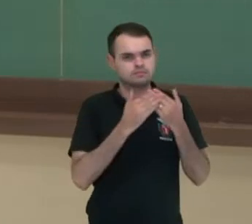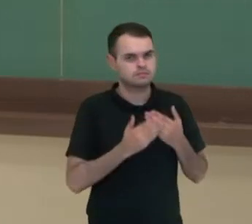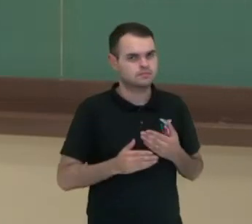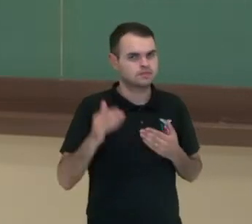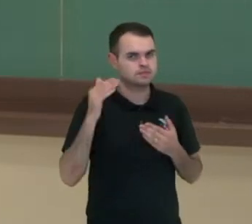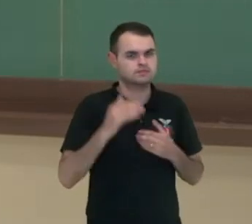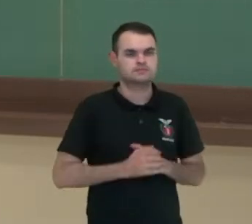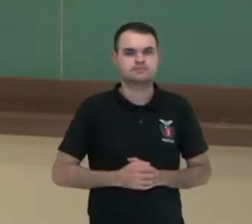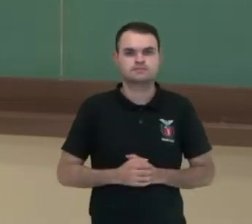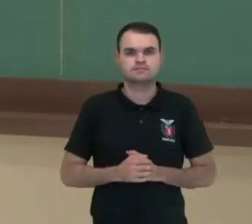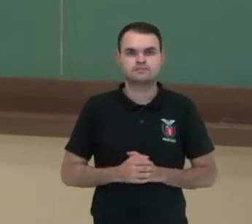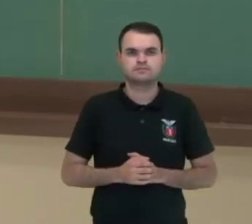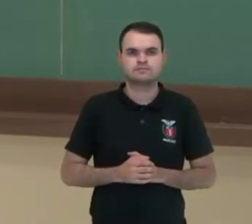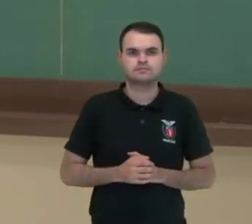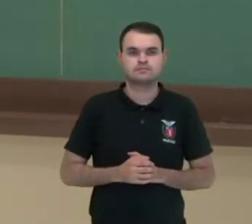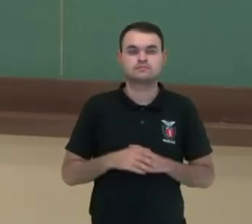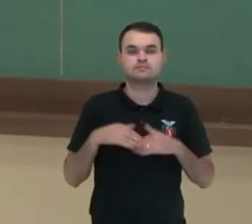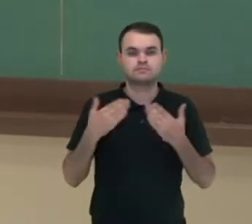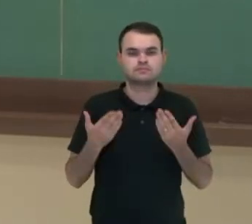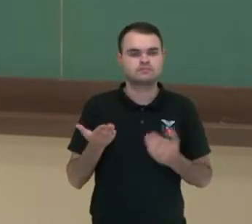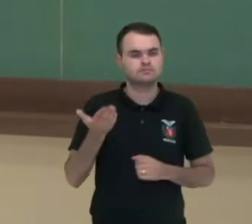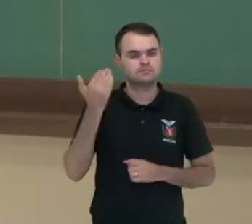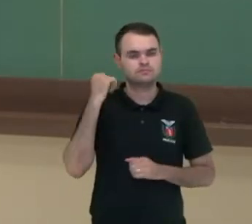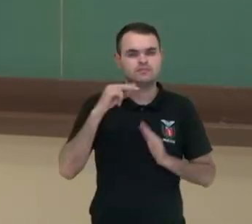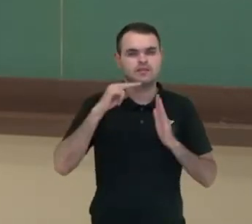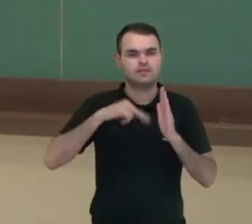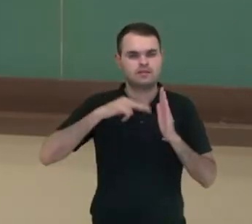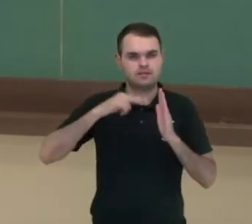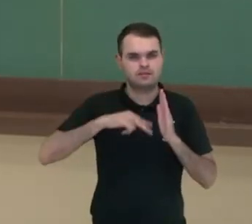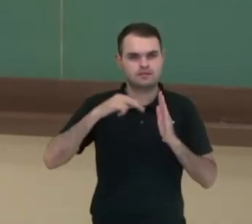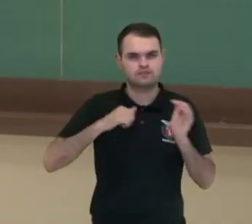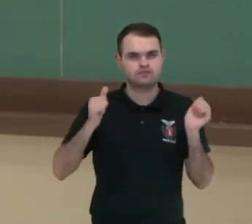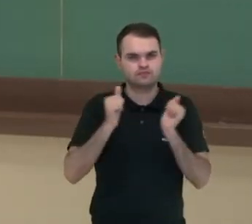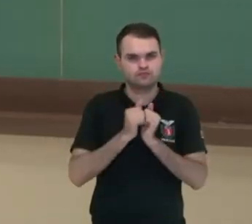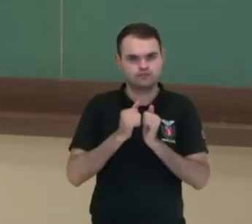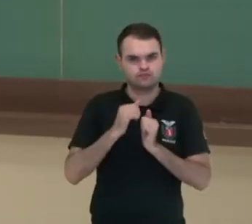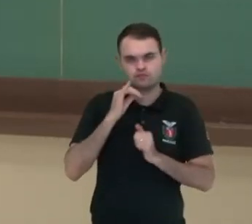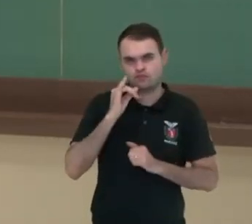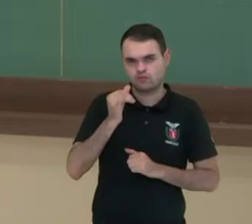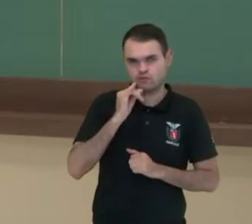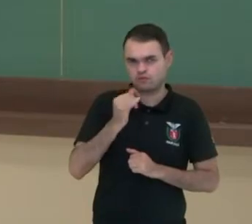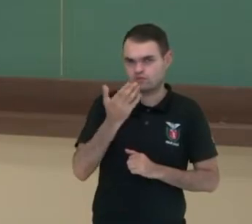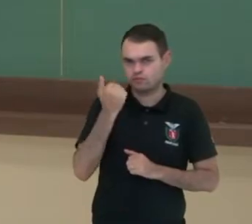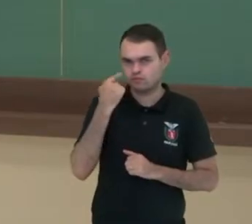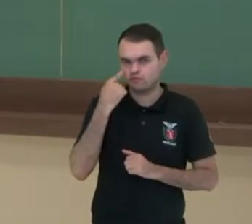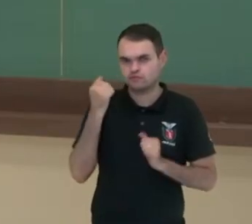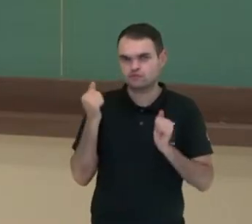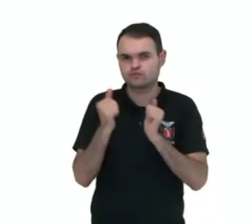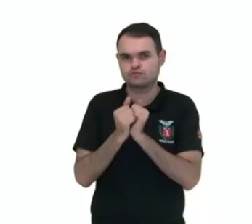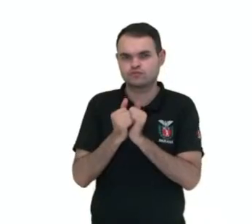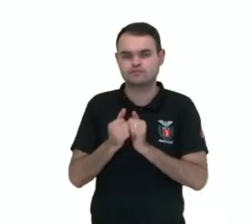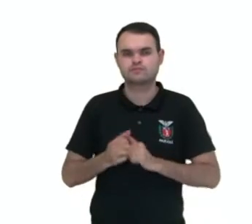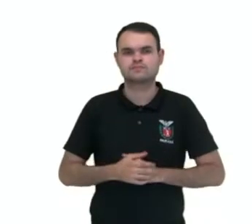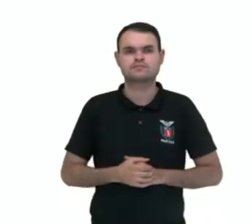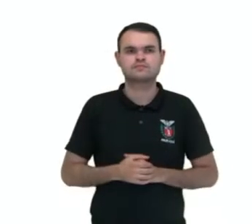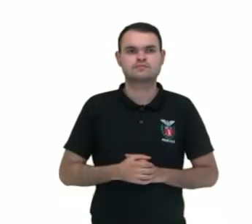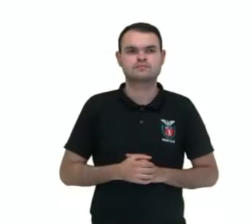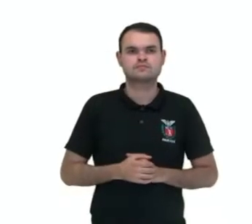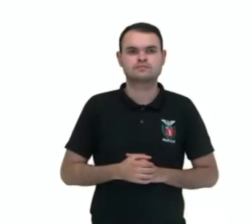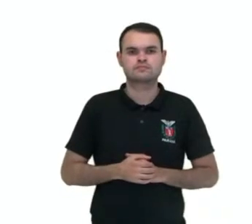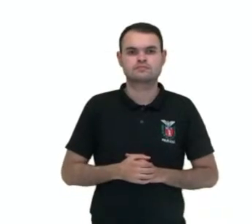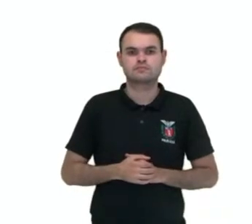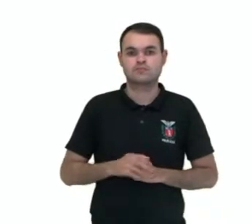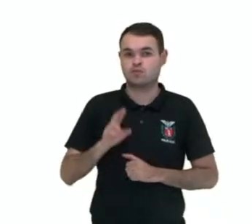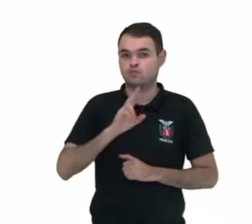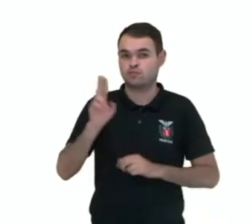certo? Bom, vamos fazer juntos a leitura de um conto? Acompanhem comigo. O